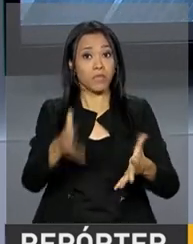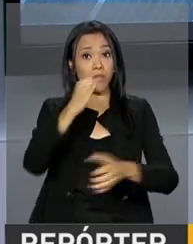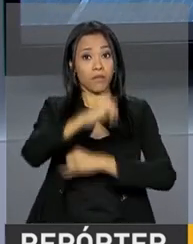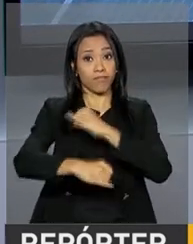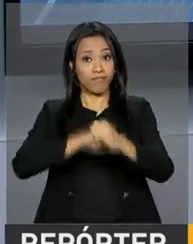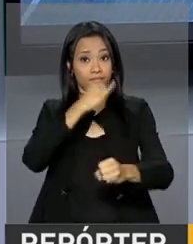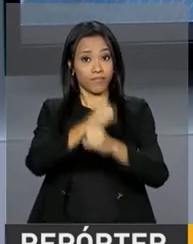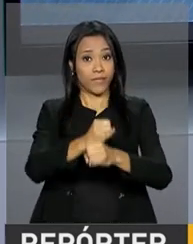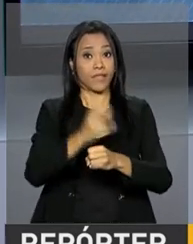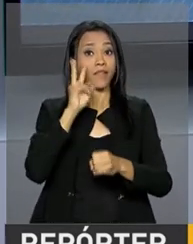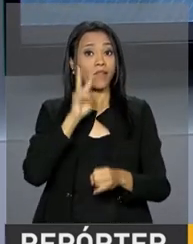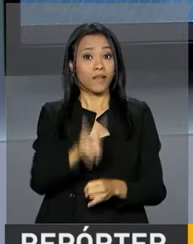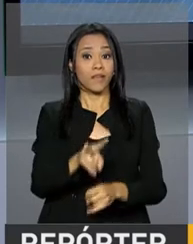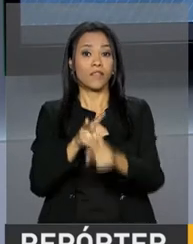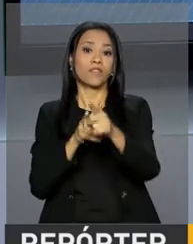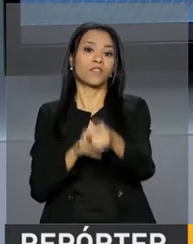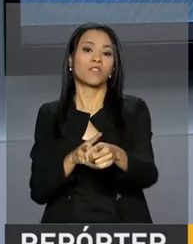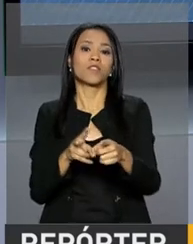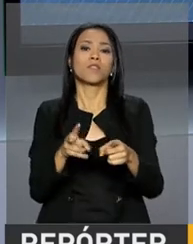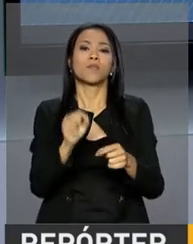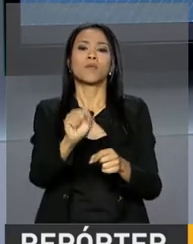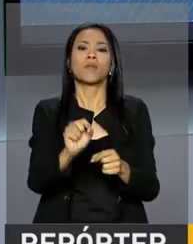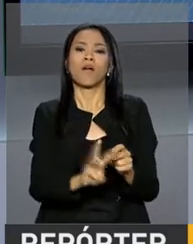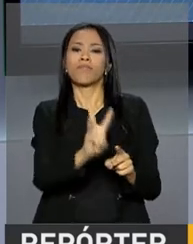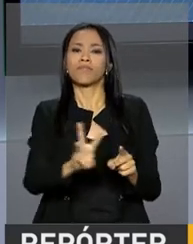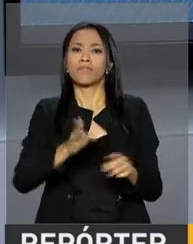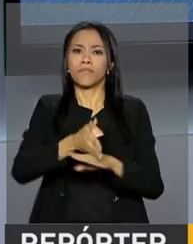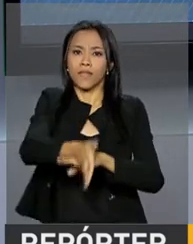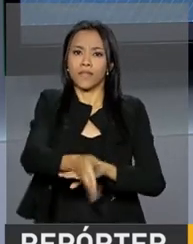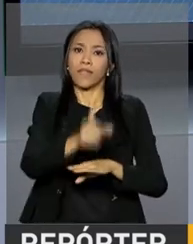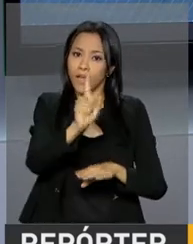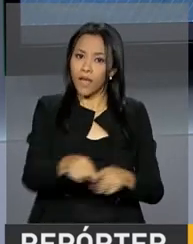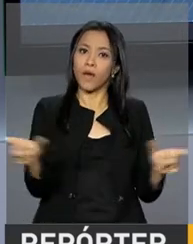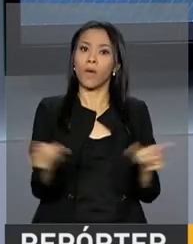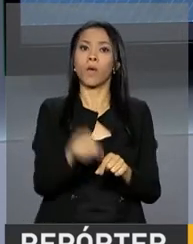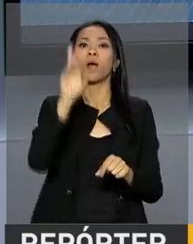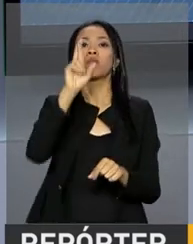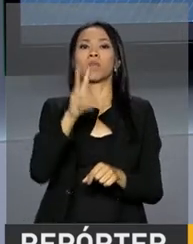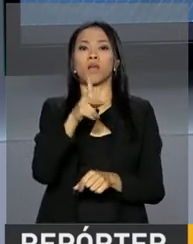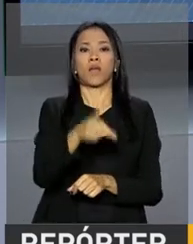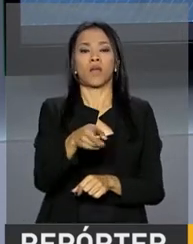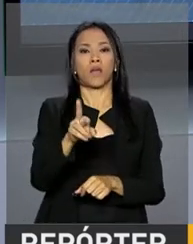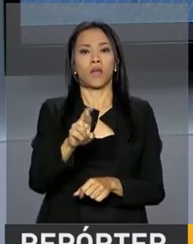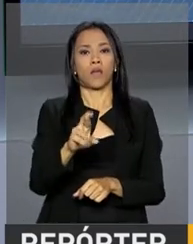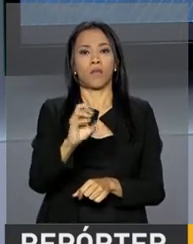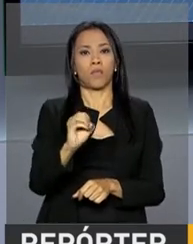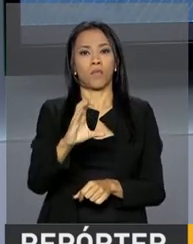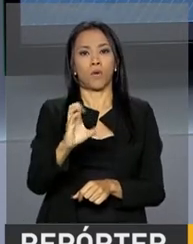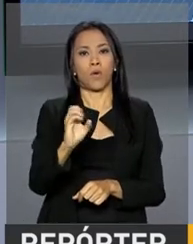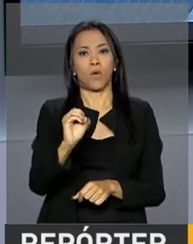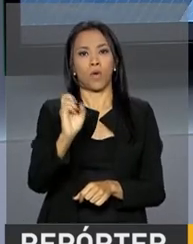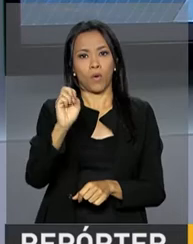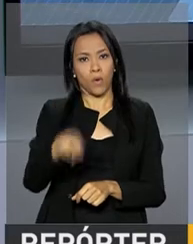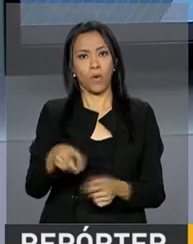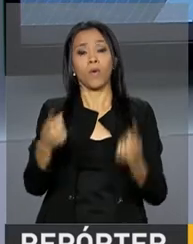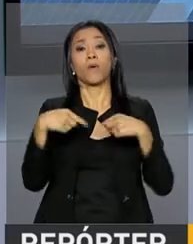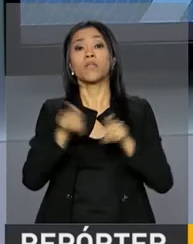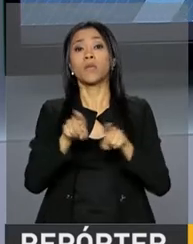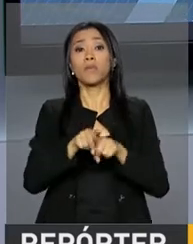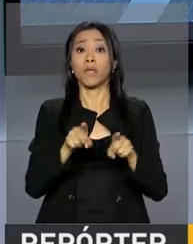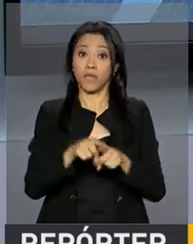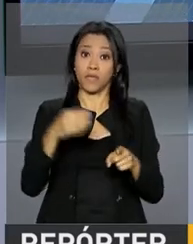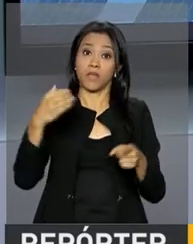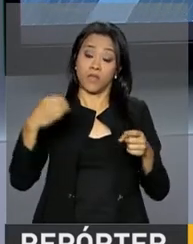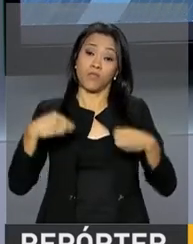pelo Instituto de Defesa do Consumidor no Distrito Federal, o PROCON, e a Secretaria Nacional do Consumidor do Ministério da